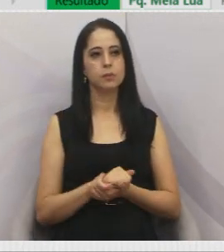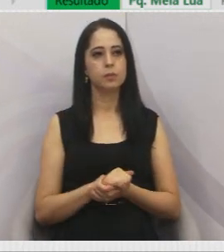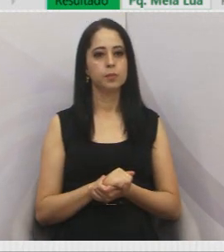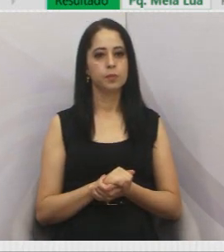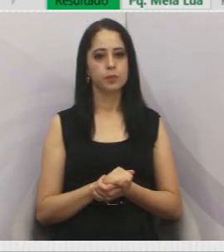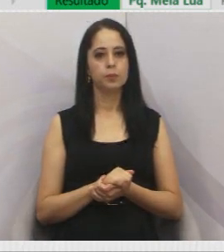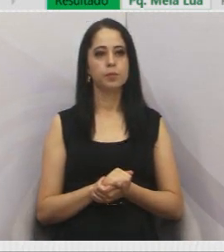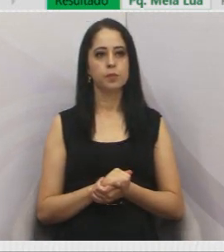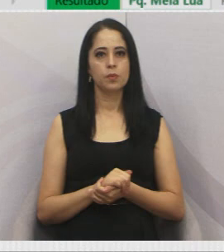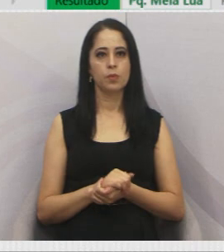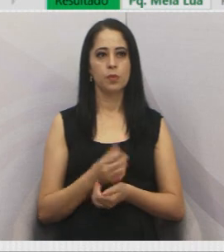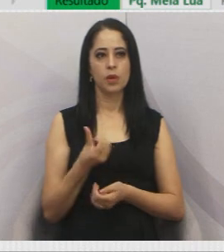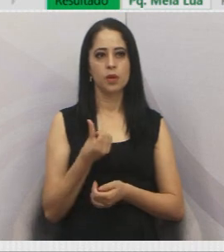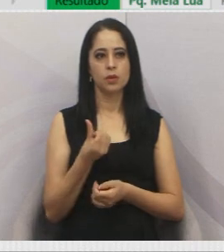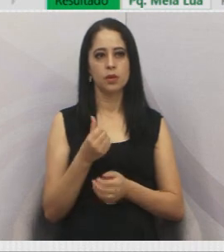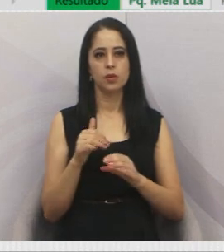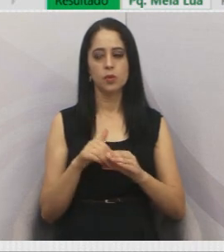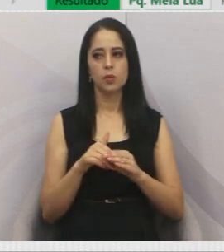Sexto voto.